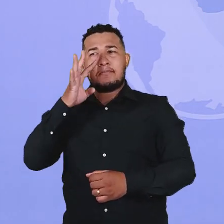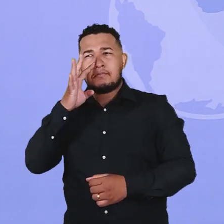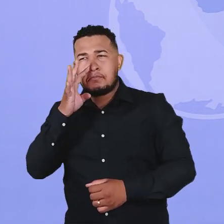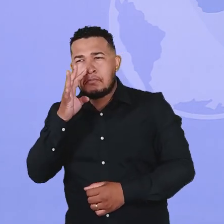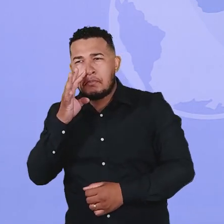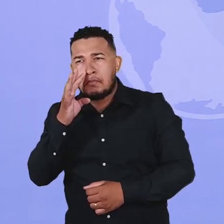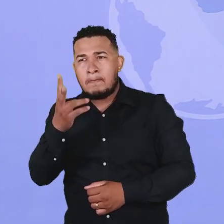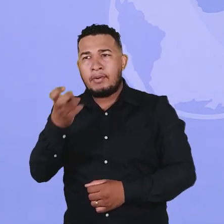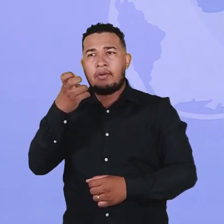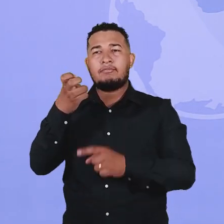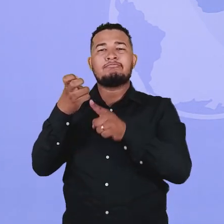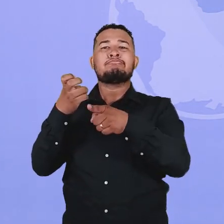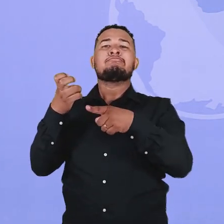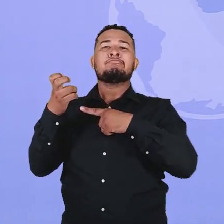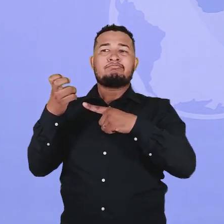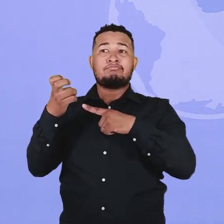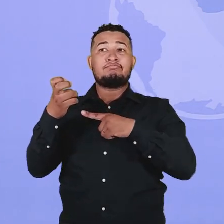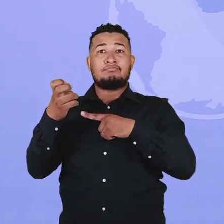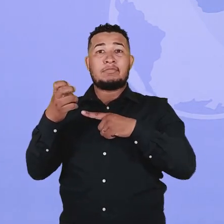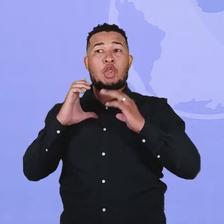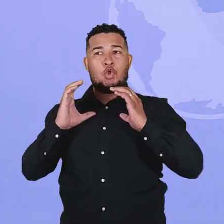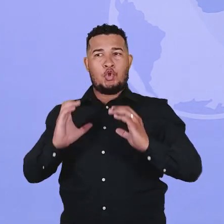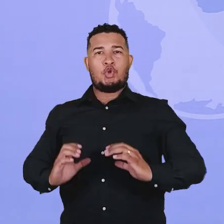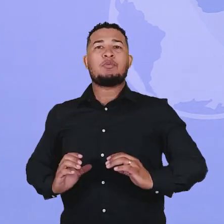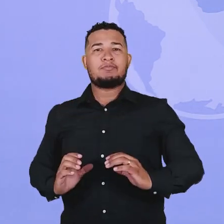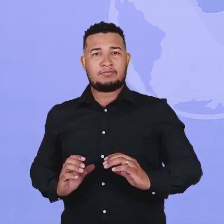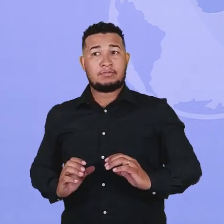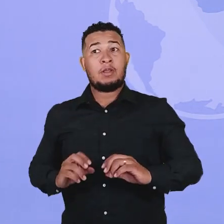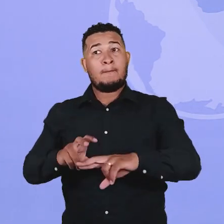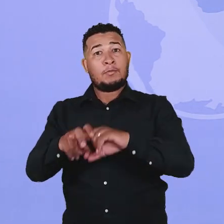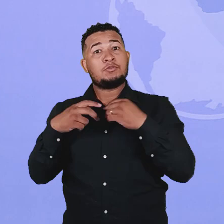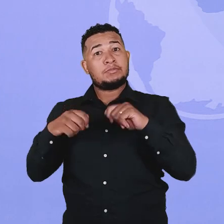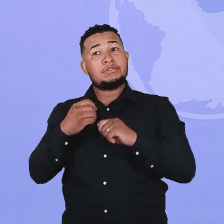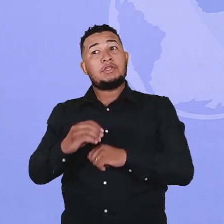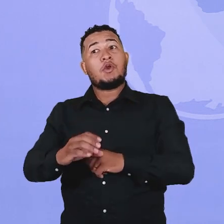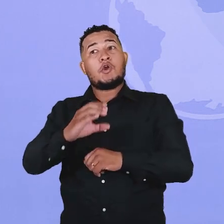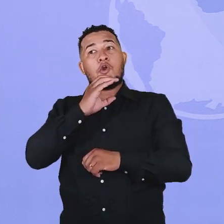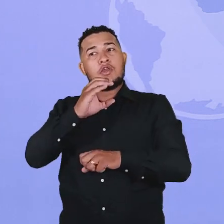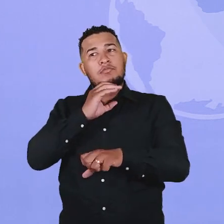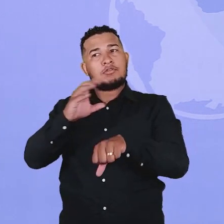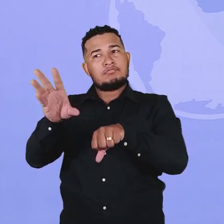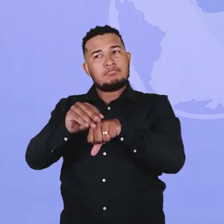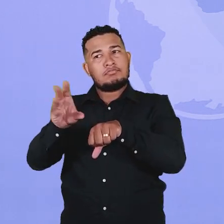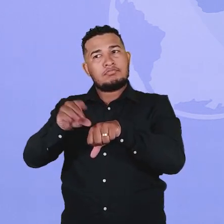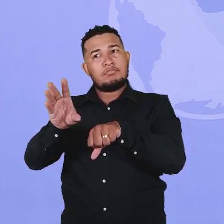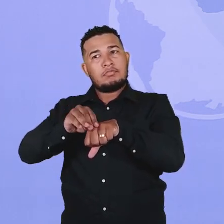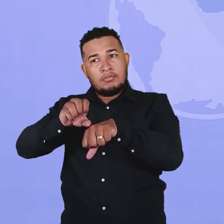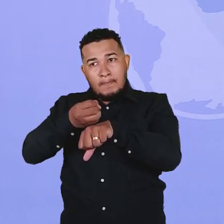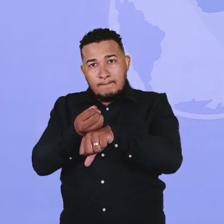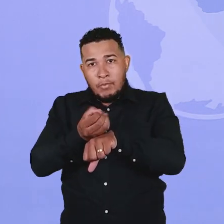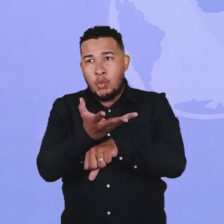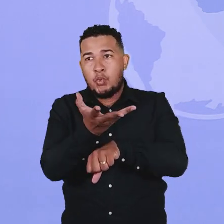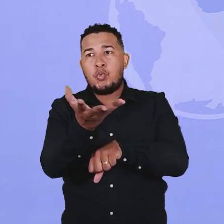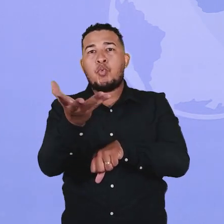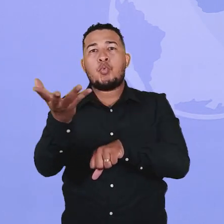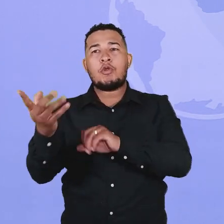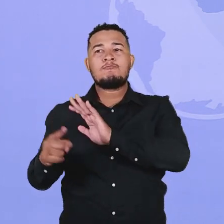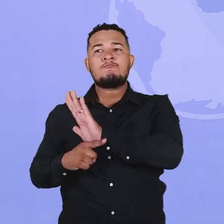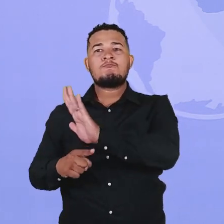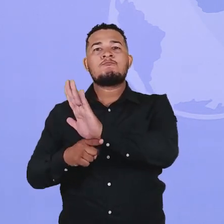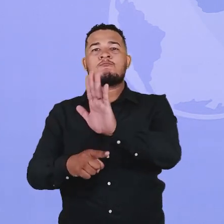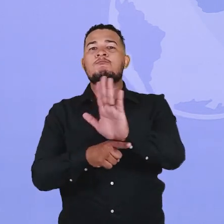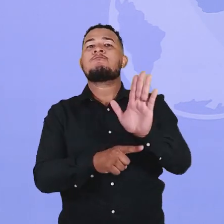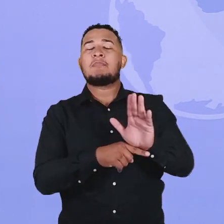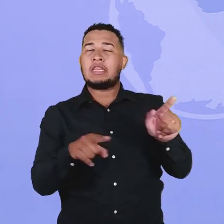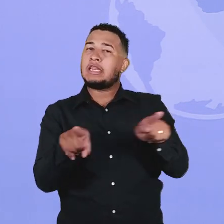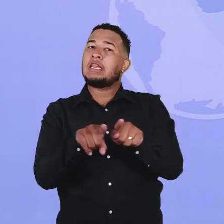de escola que você já observou esse comportamento, então a gente precisa compreender, gerar esse conhecimento para também nos policiarmos e